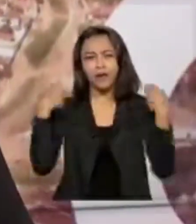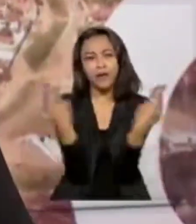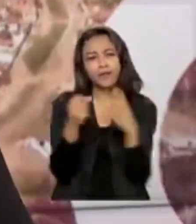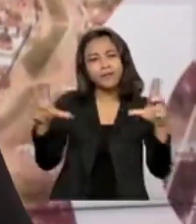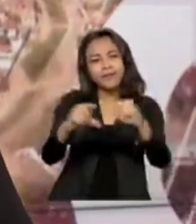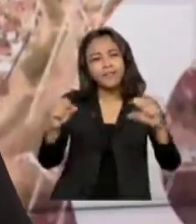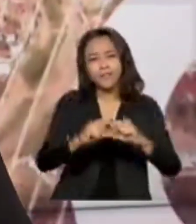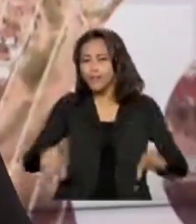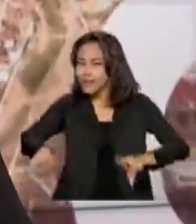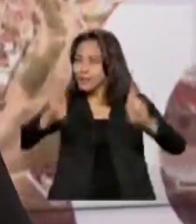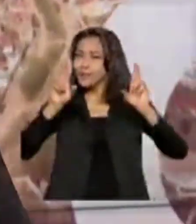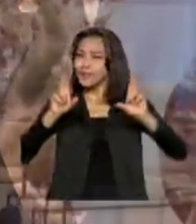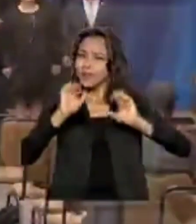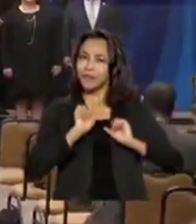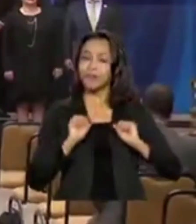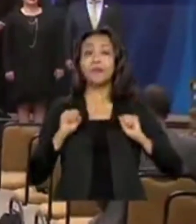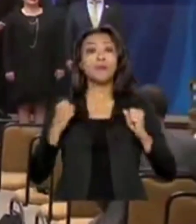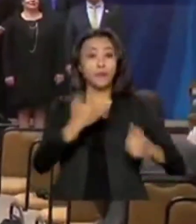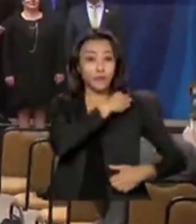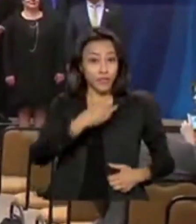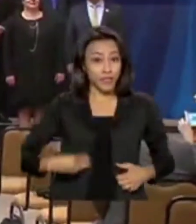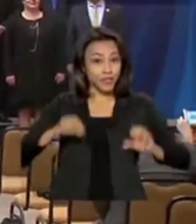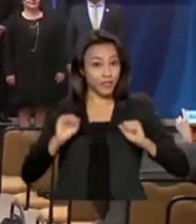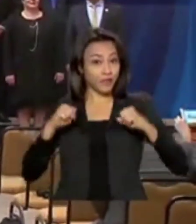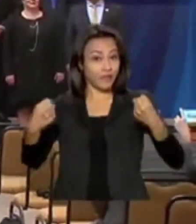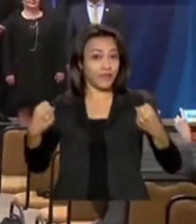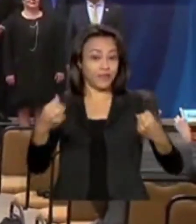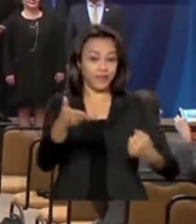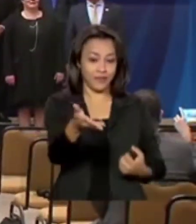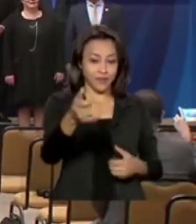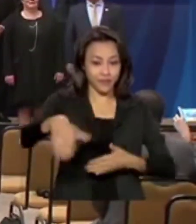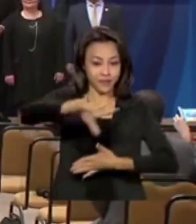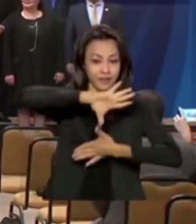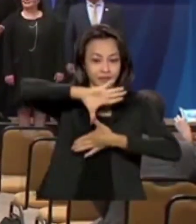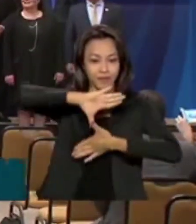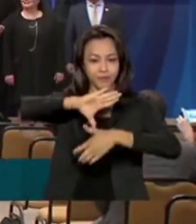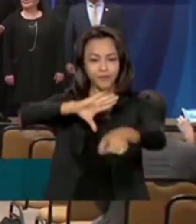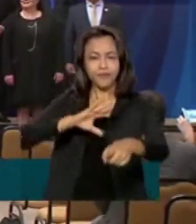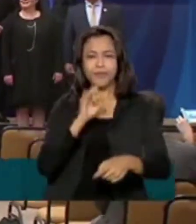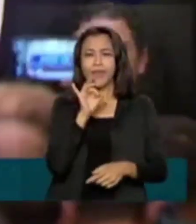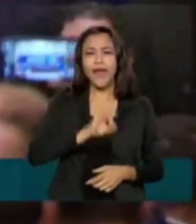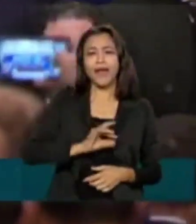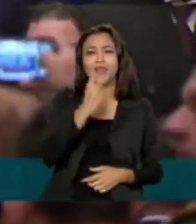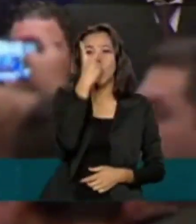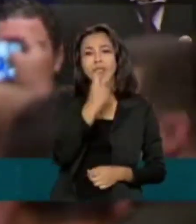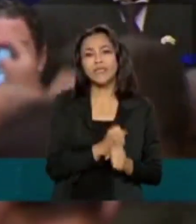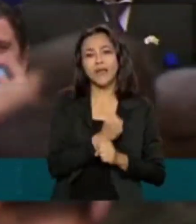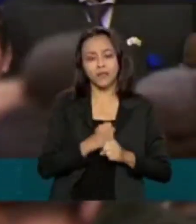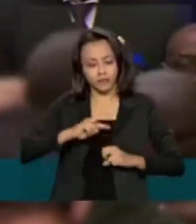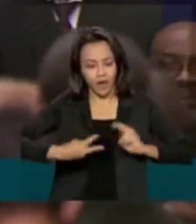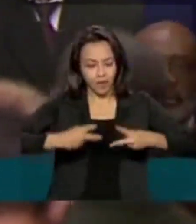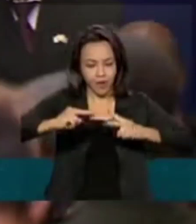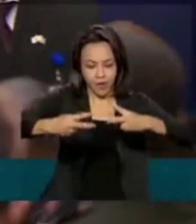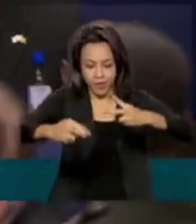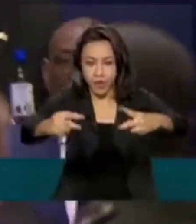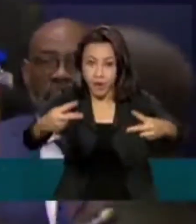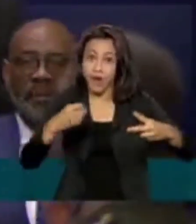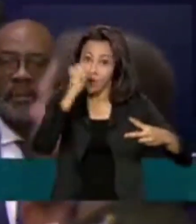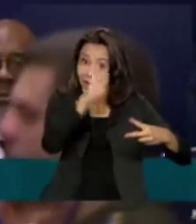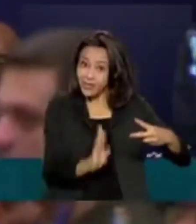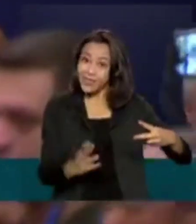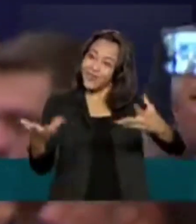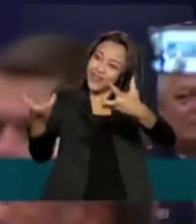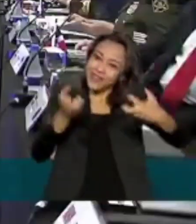da Defesa das Américas. A cada 2 anos, um país é sede do evento. Desta vez, o Brasil é